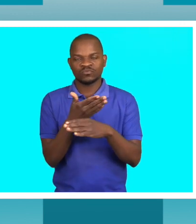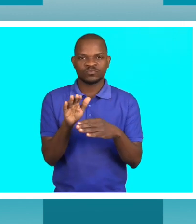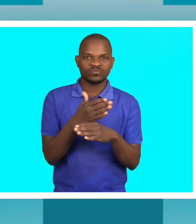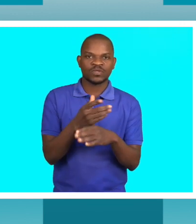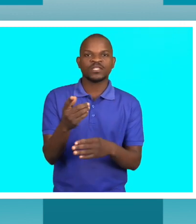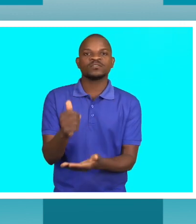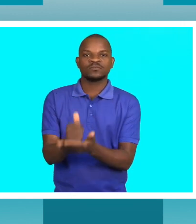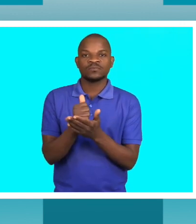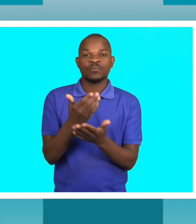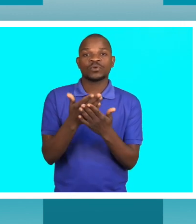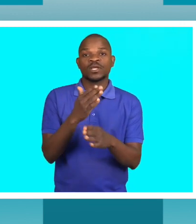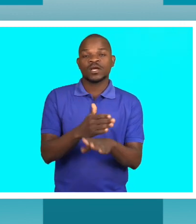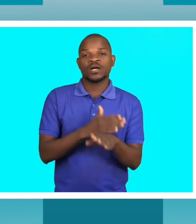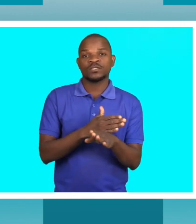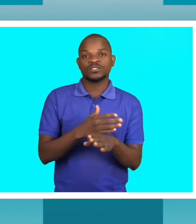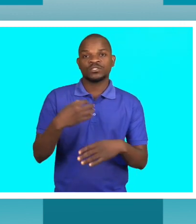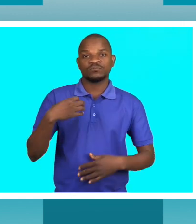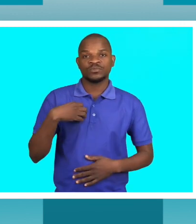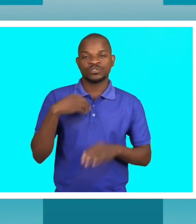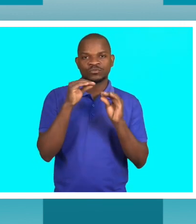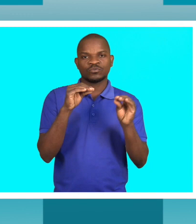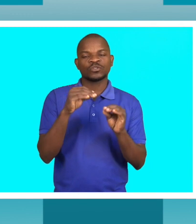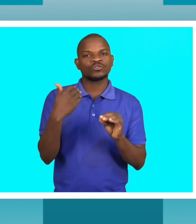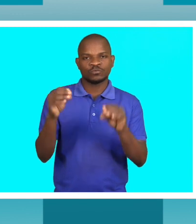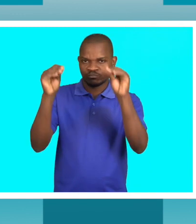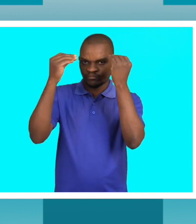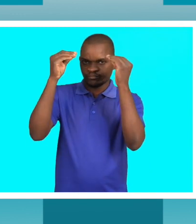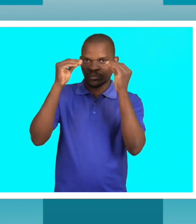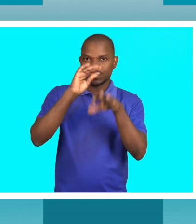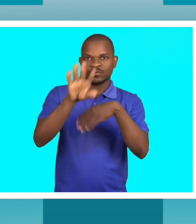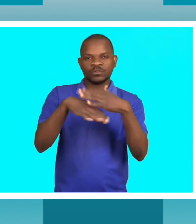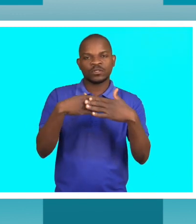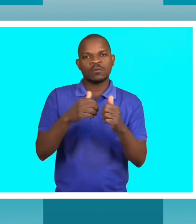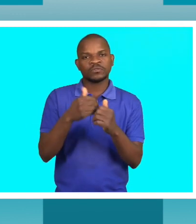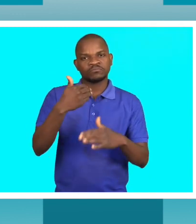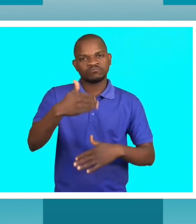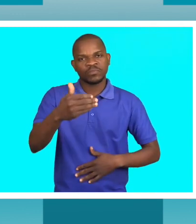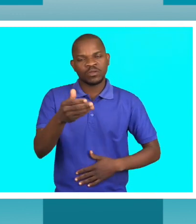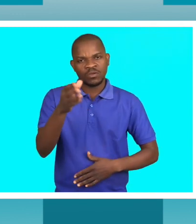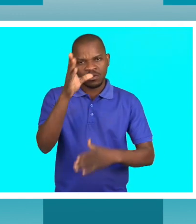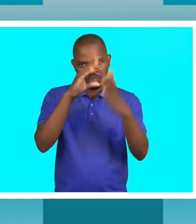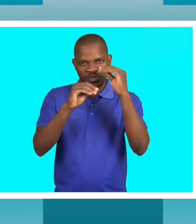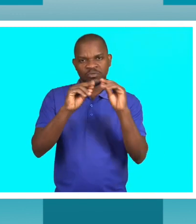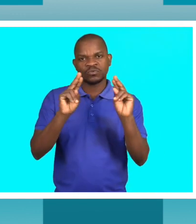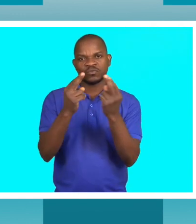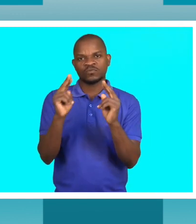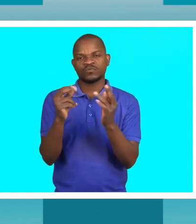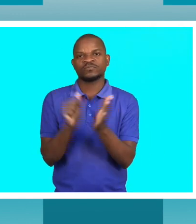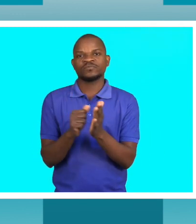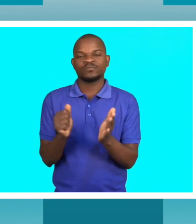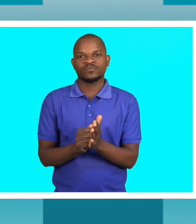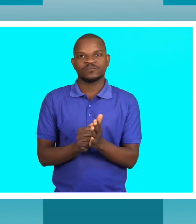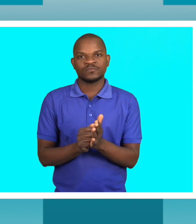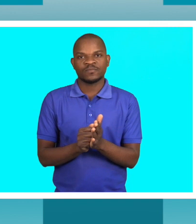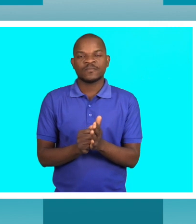porque tivemos uma capacitação, o Ministério deu uma capacitação na língua de sinais já há um bom tempo e a cada dia que vou conversando com eles, vou aprendendo novos termos também.